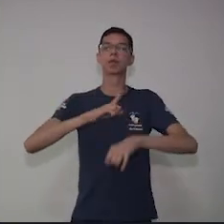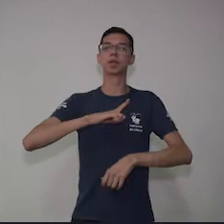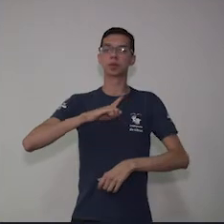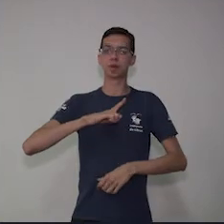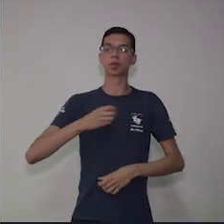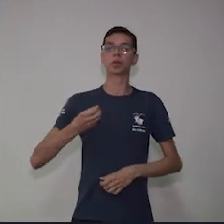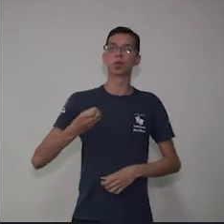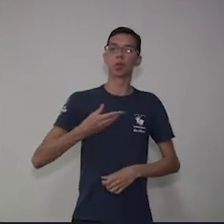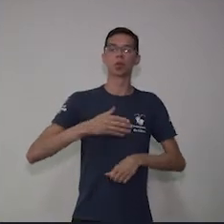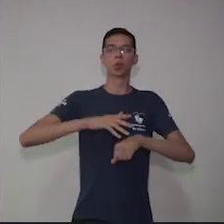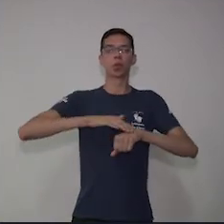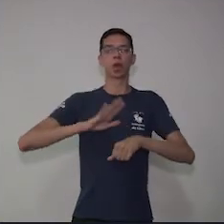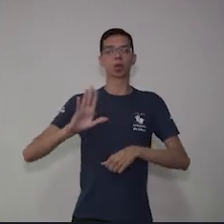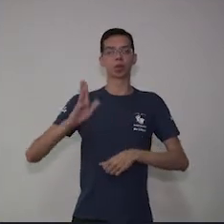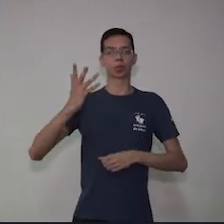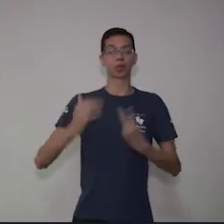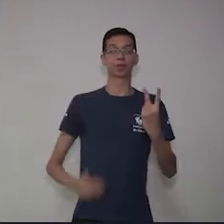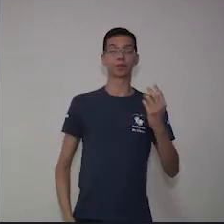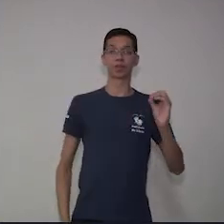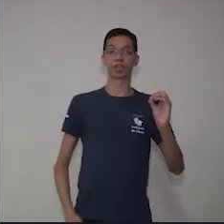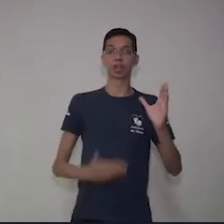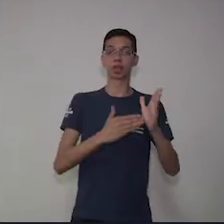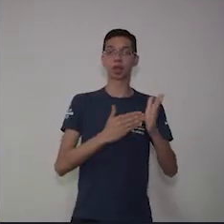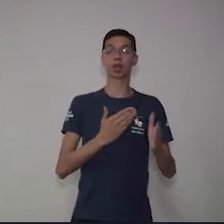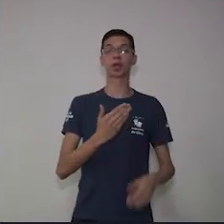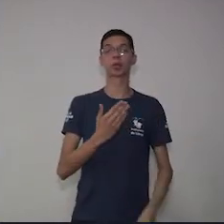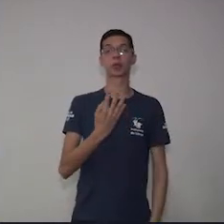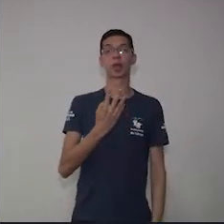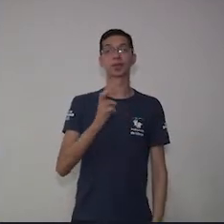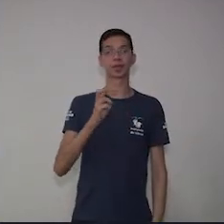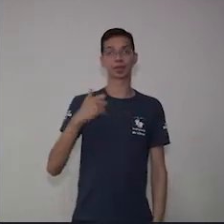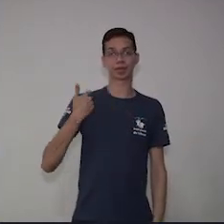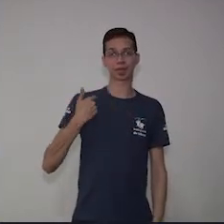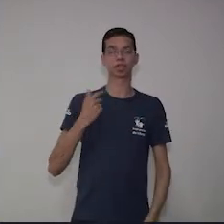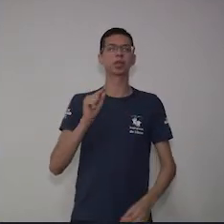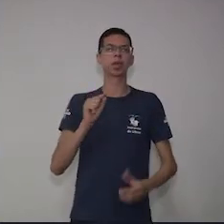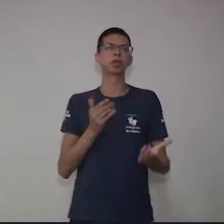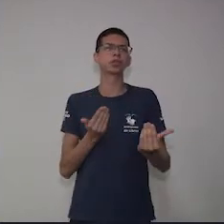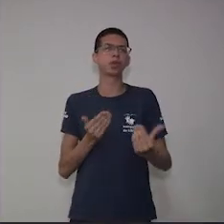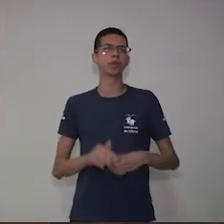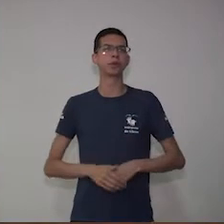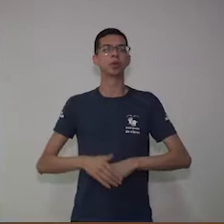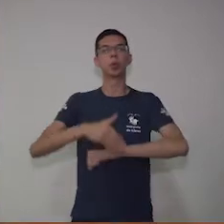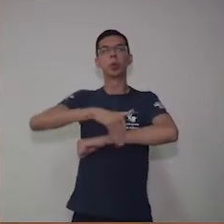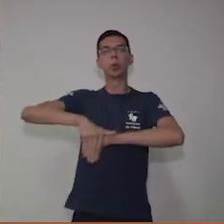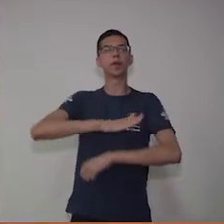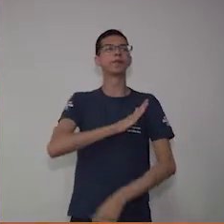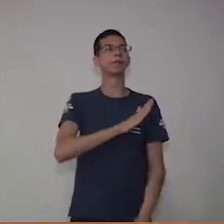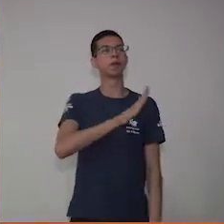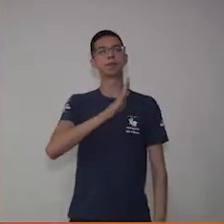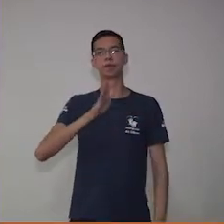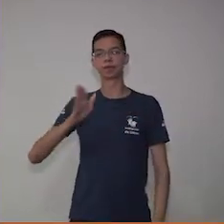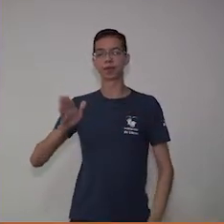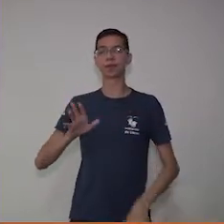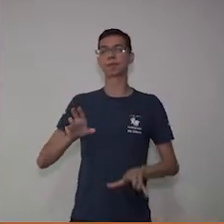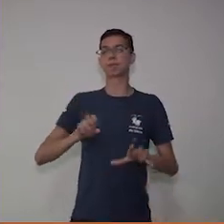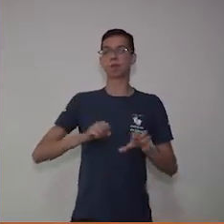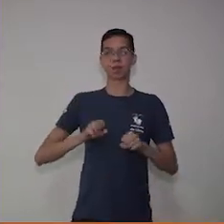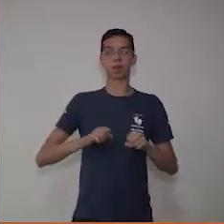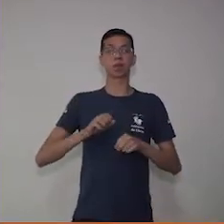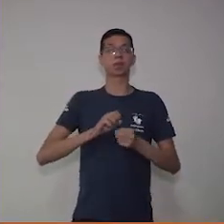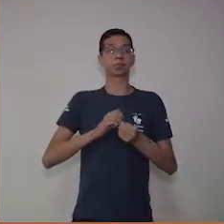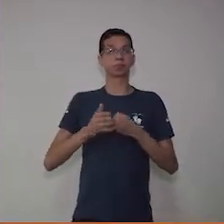jovem entre 20 e 45 anos. É o jovem que vai para a rua, é o jovem que se contamina, é o jovem que vai para